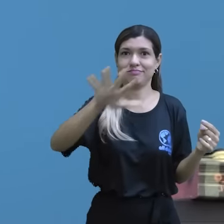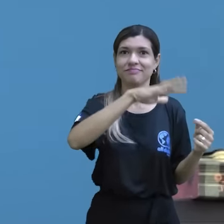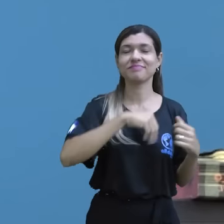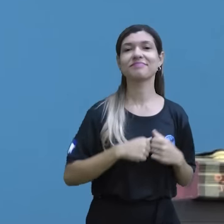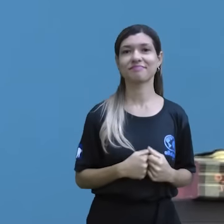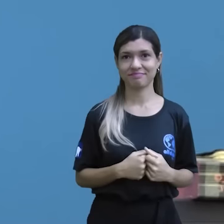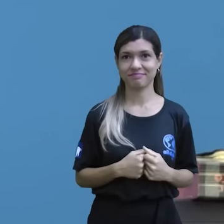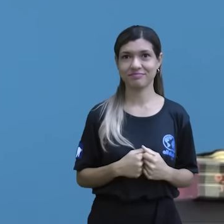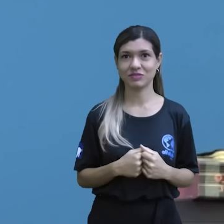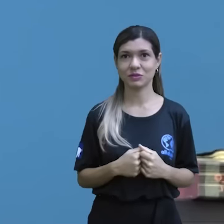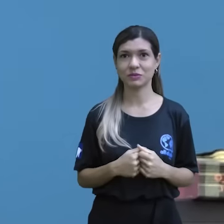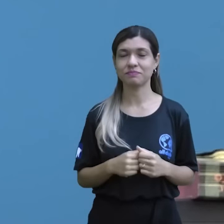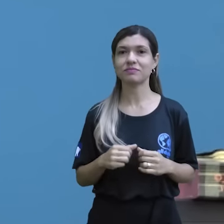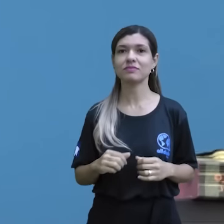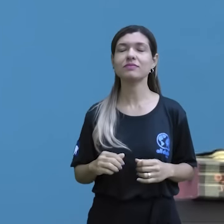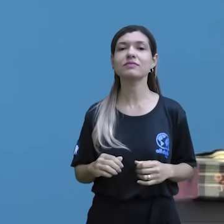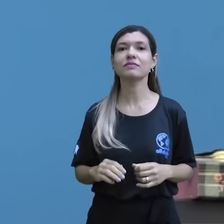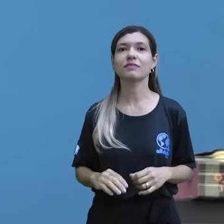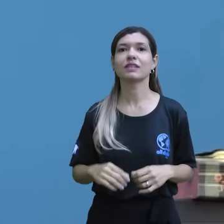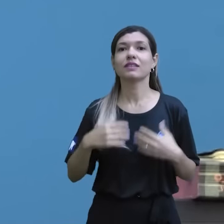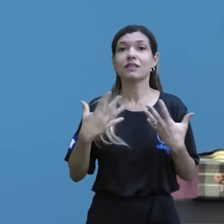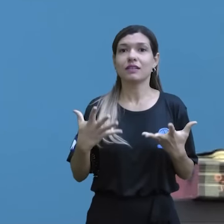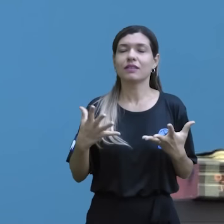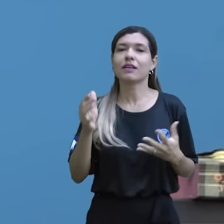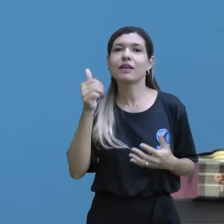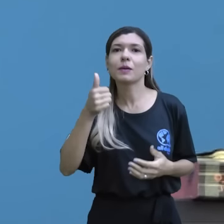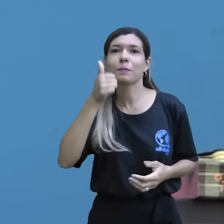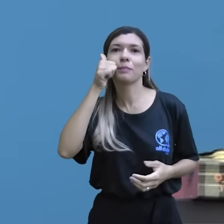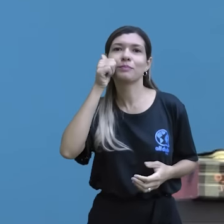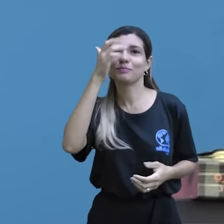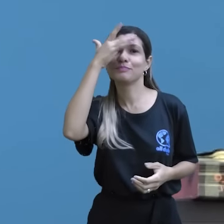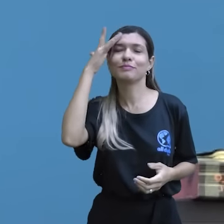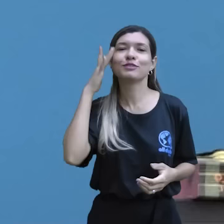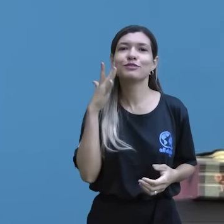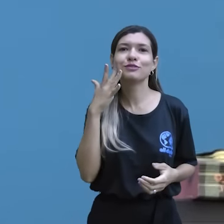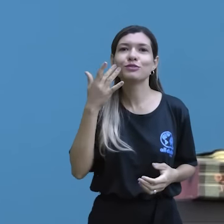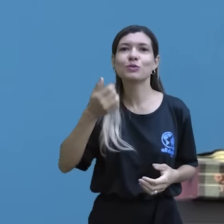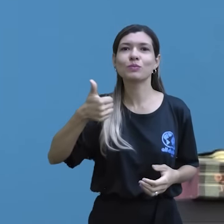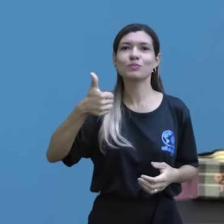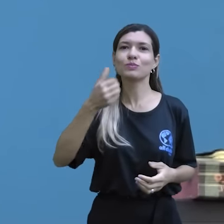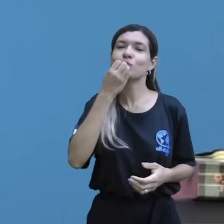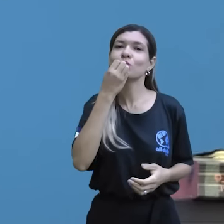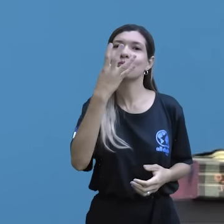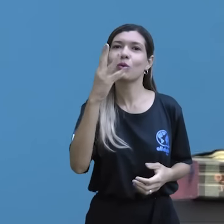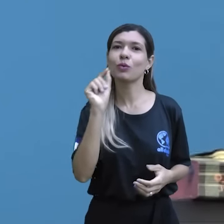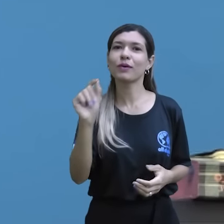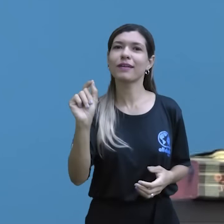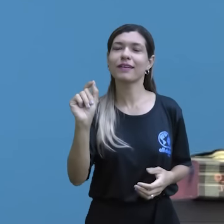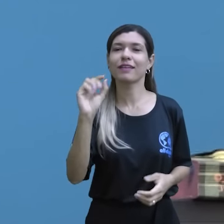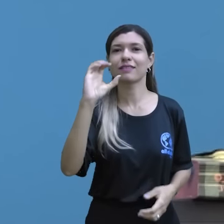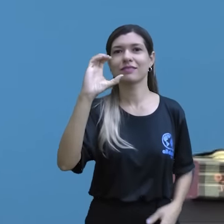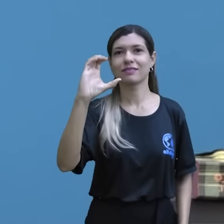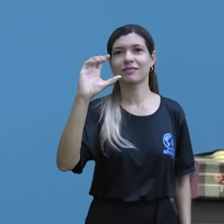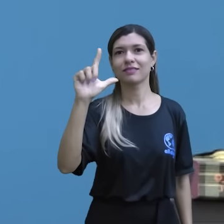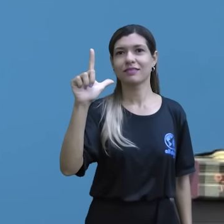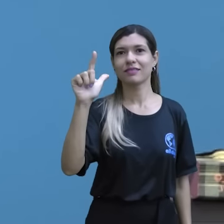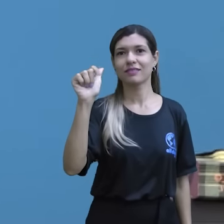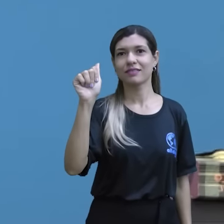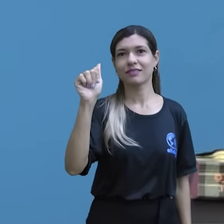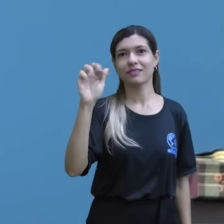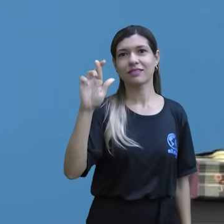E a segunda frase é, no momento que eu comecei a escrever esse, uma esperança pousou. Era uma pessoa